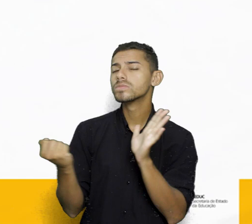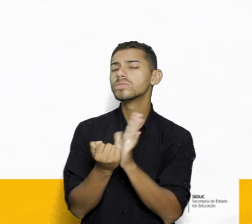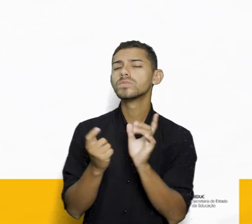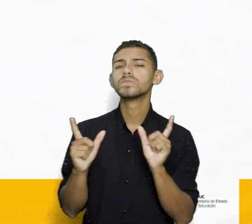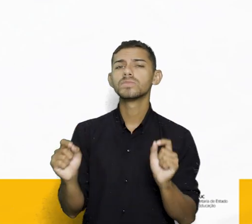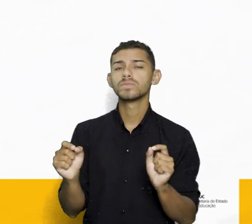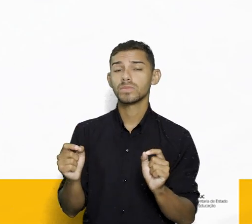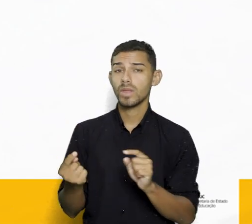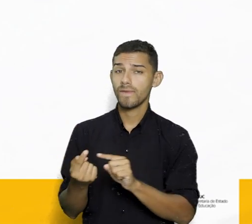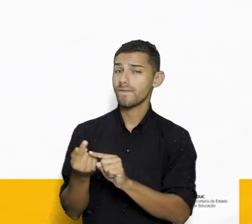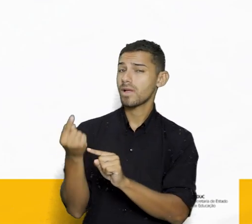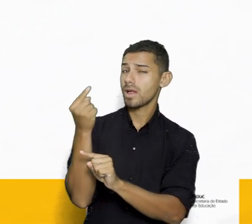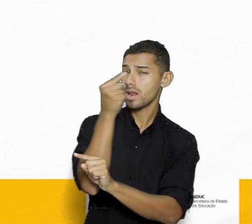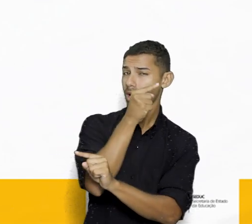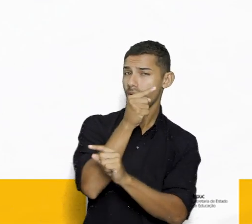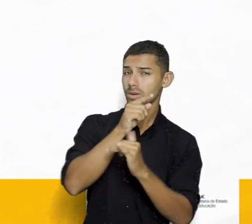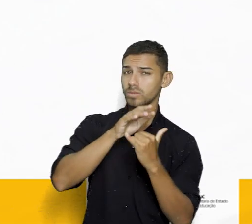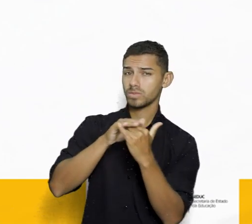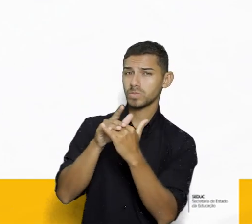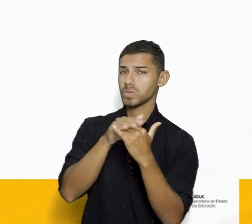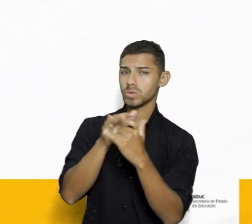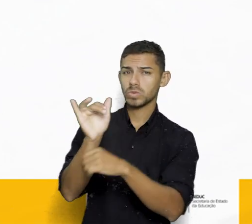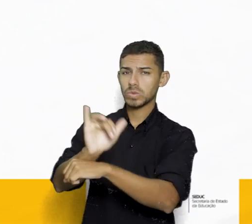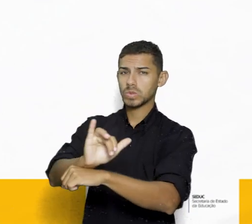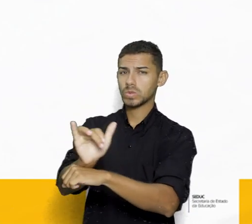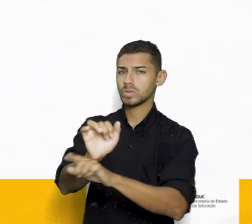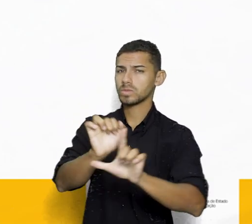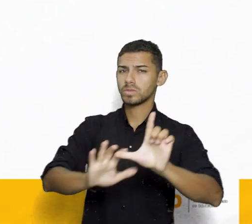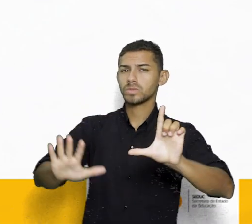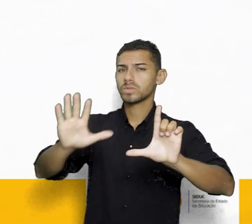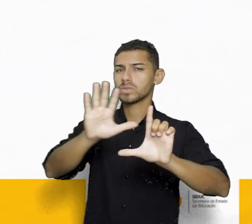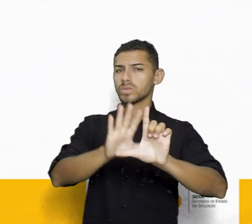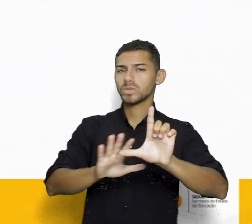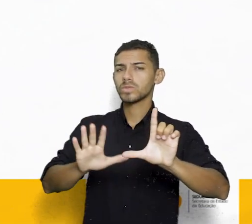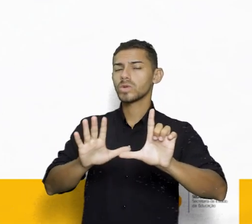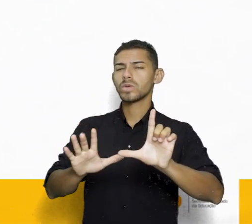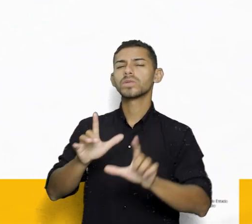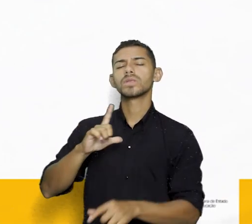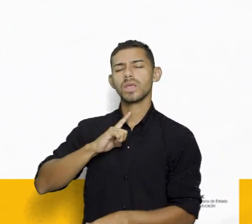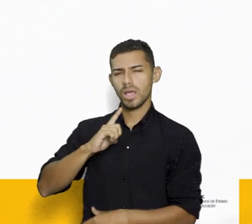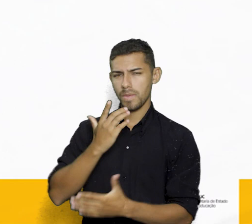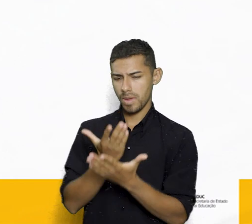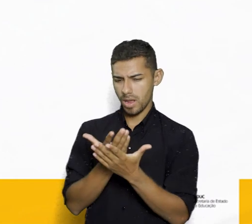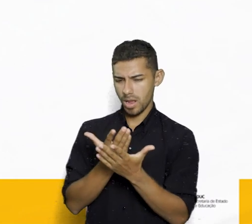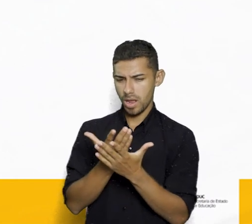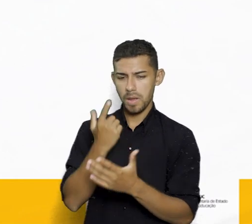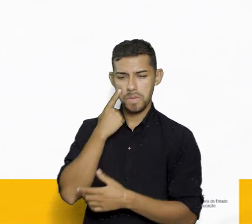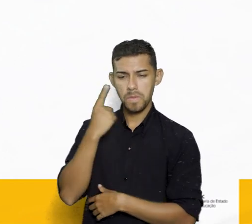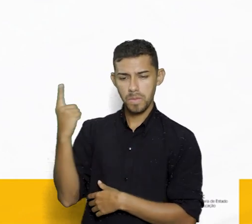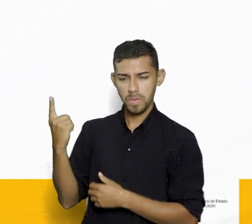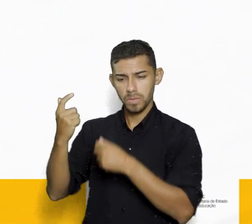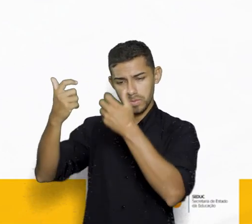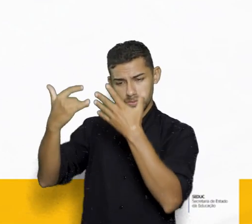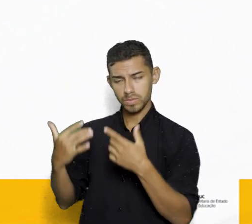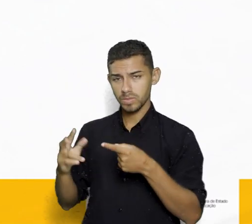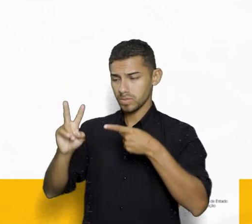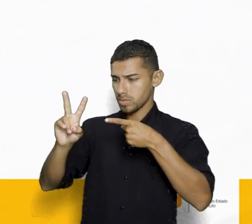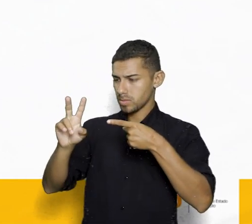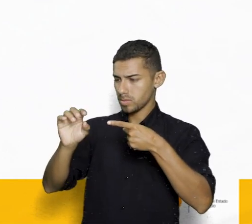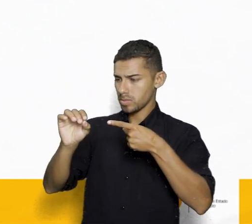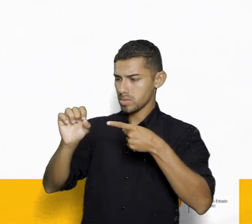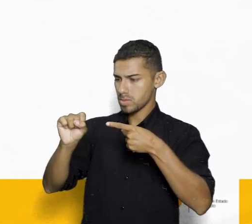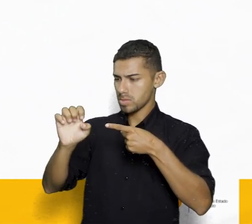lá no YouTube na plataforma Gonçalves Dias tem uma aula exclusiva sobre vozeu que é uma forma